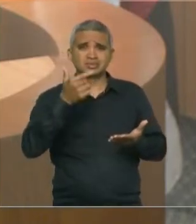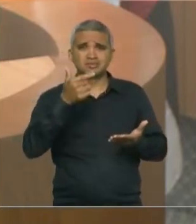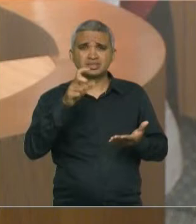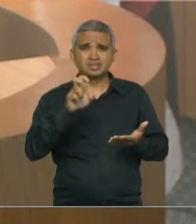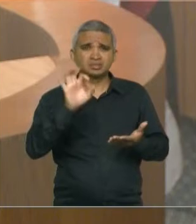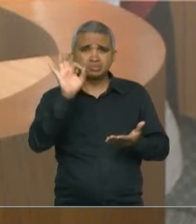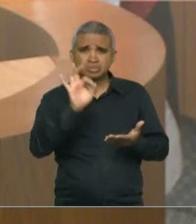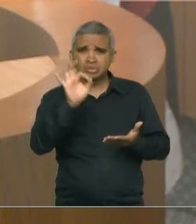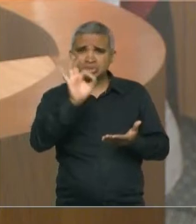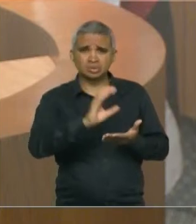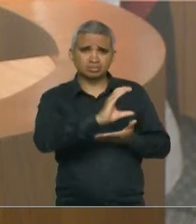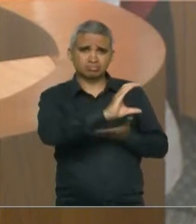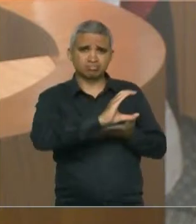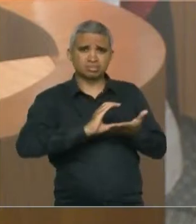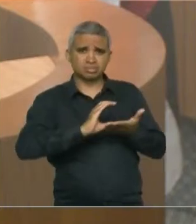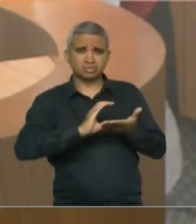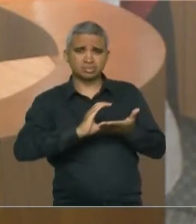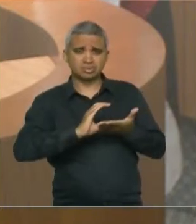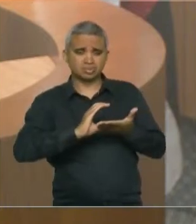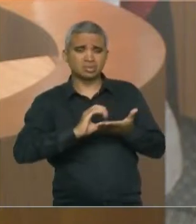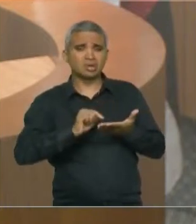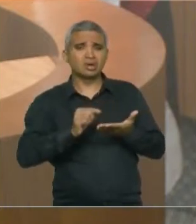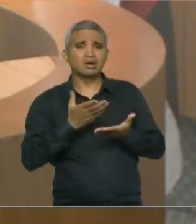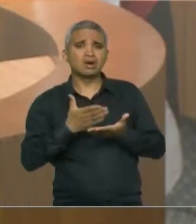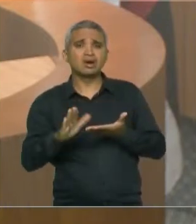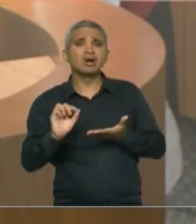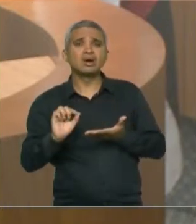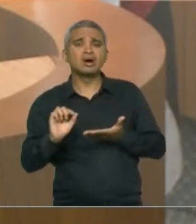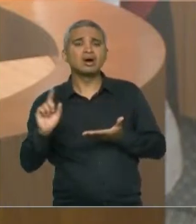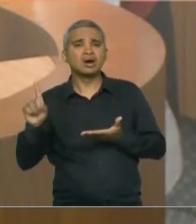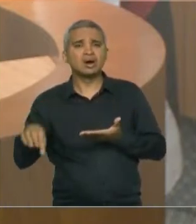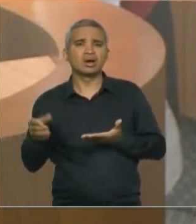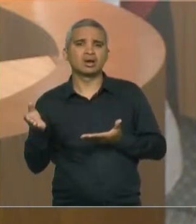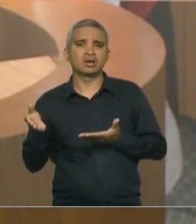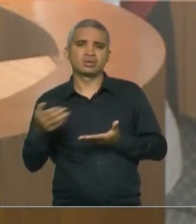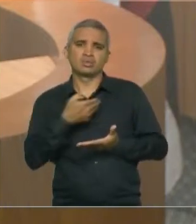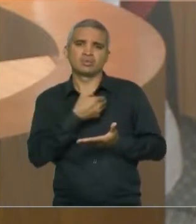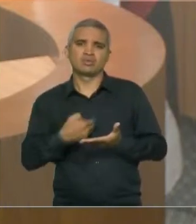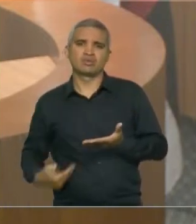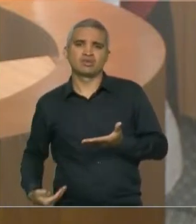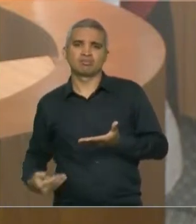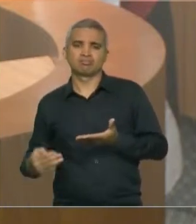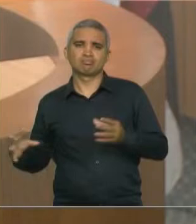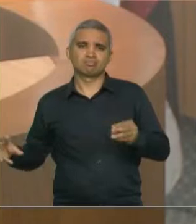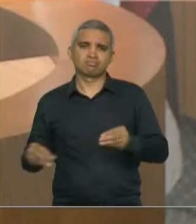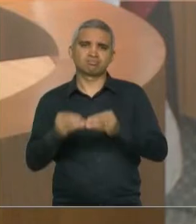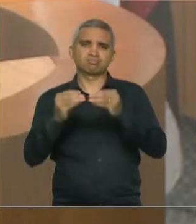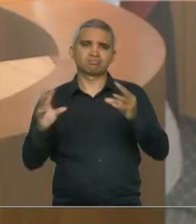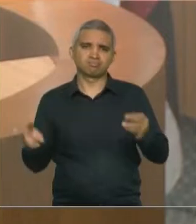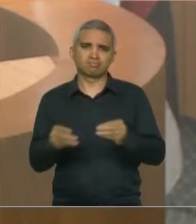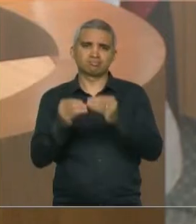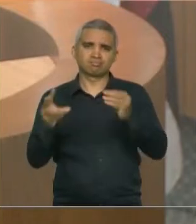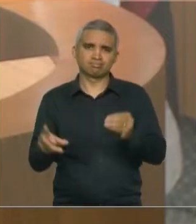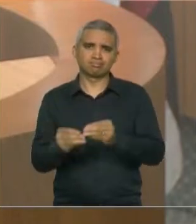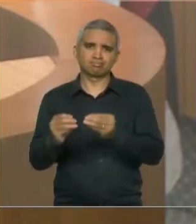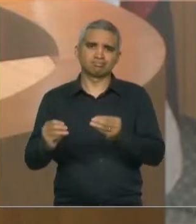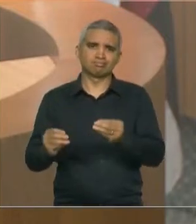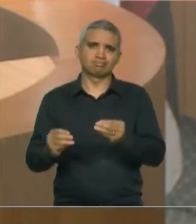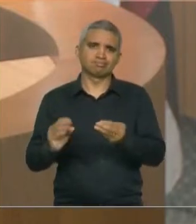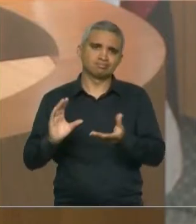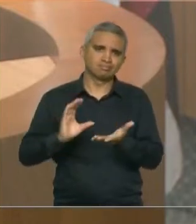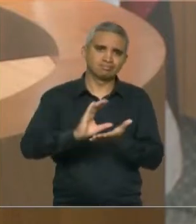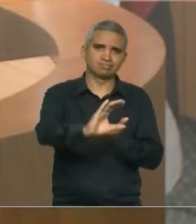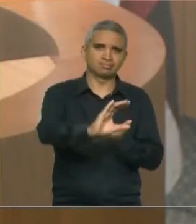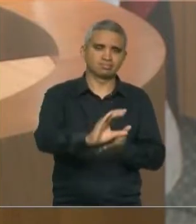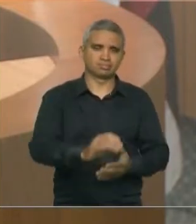25% do governo federal. Portanto, a questão está também no financiamento. E talvez a saída